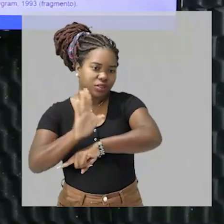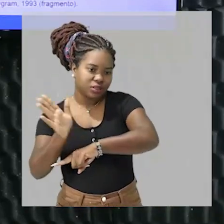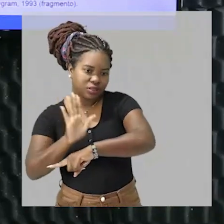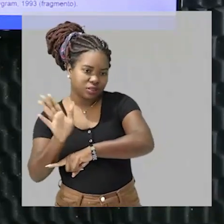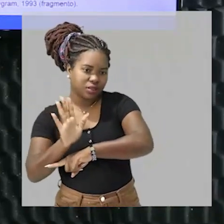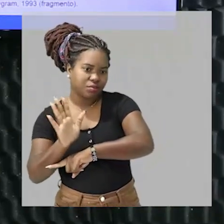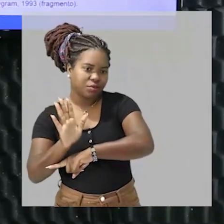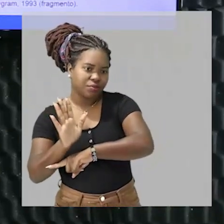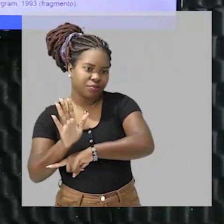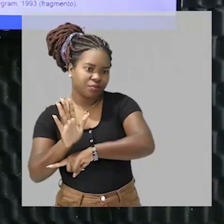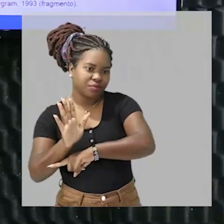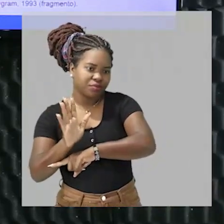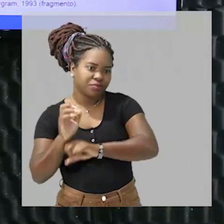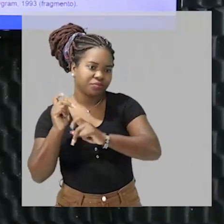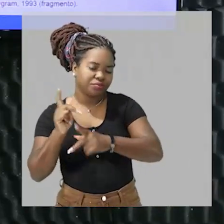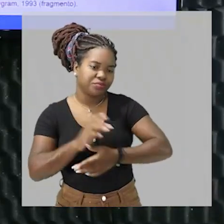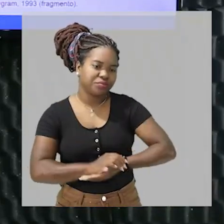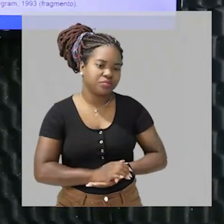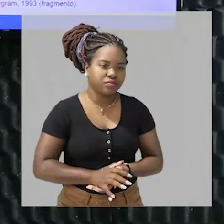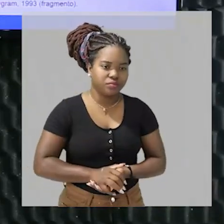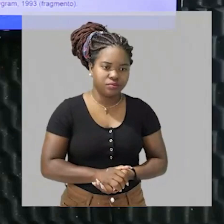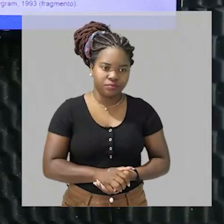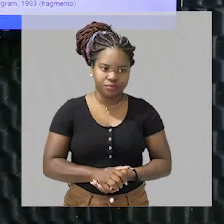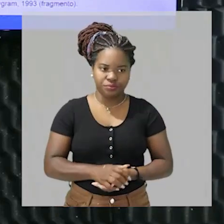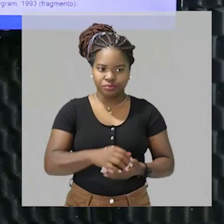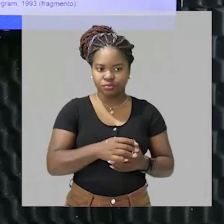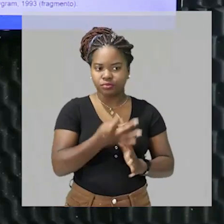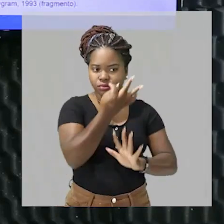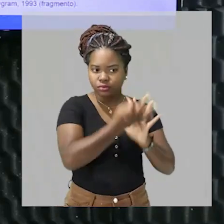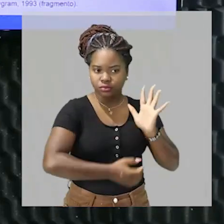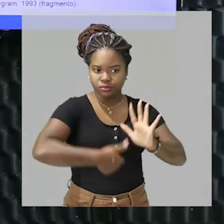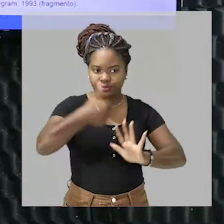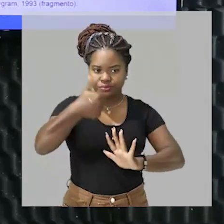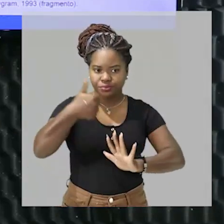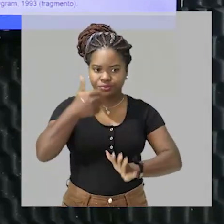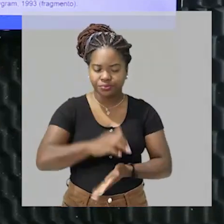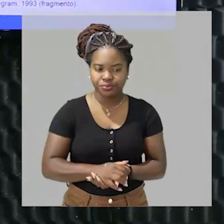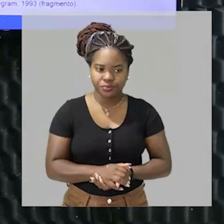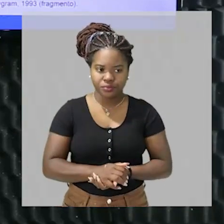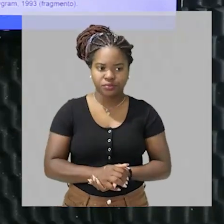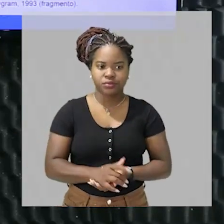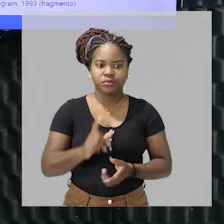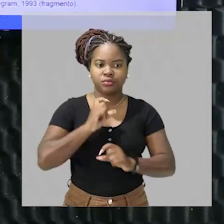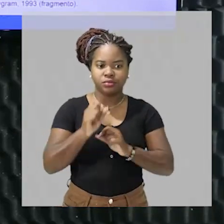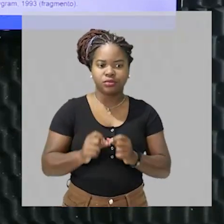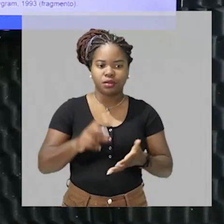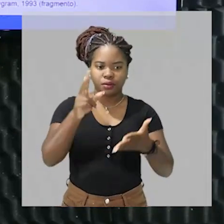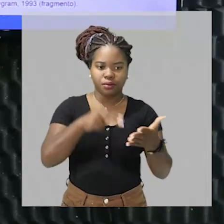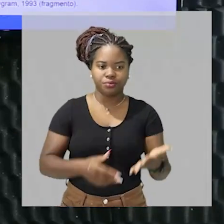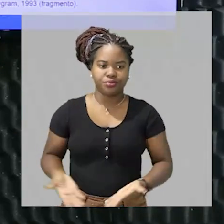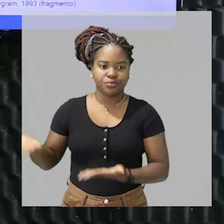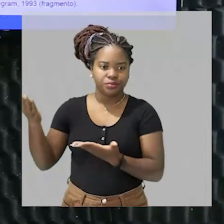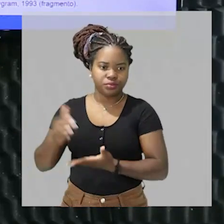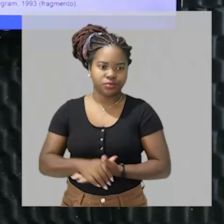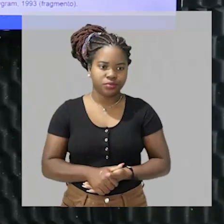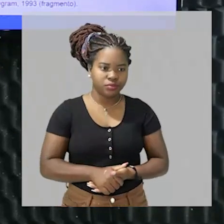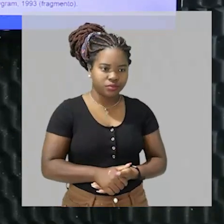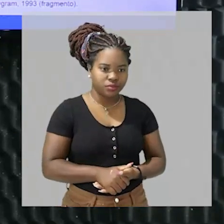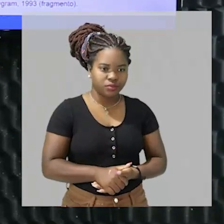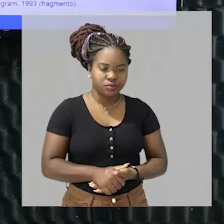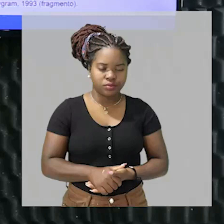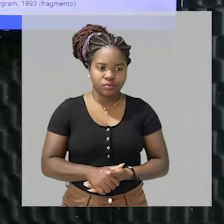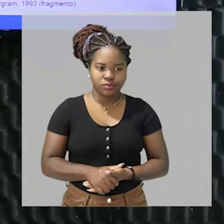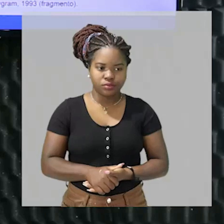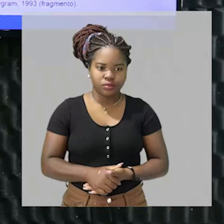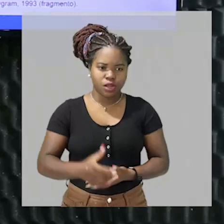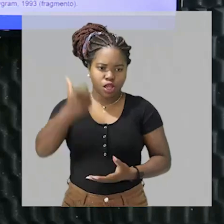cinema é a sétima arte. Então, nesse caso, o texto 1, chamado Cinema Novo, diz o seguinte: o filme quis dizer,